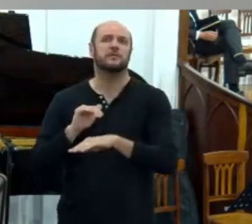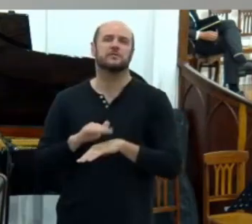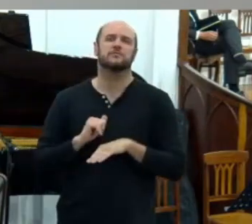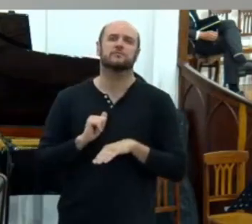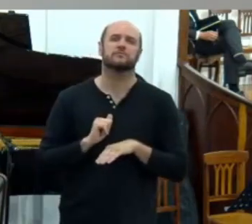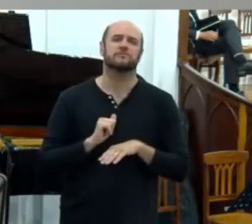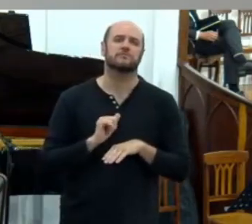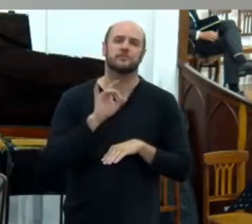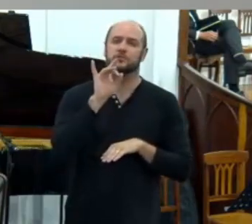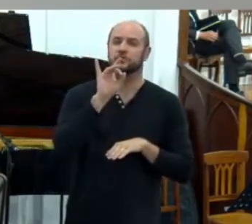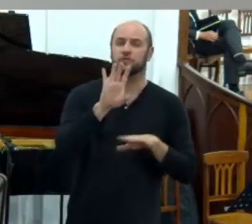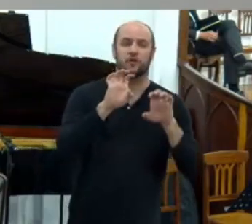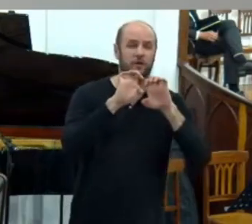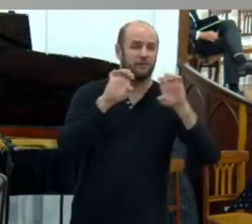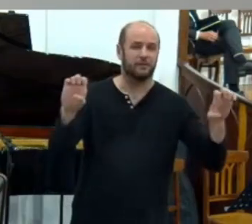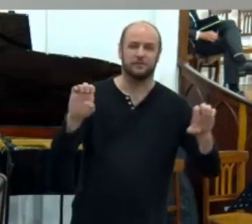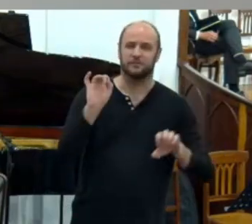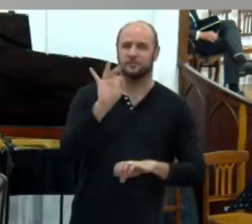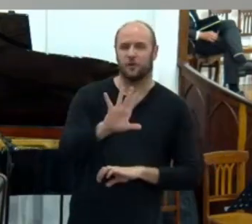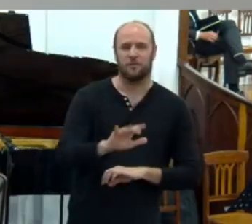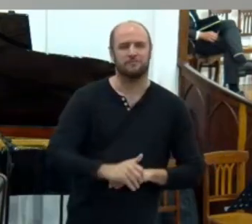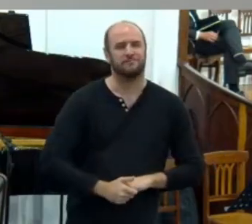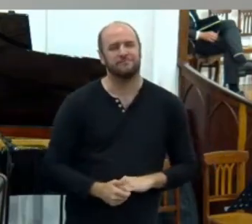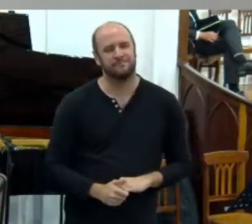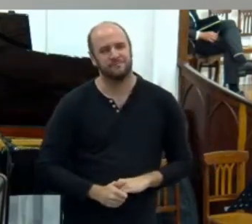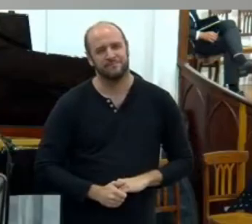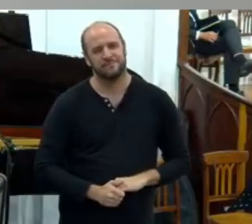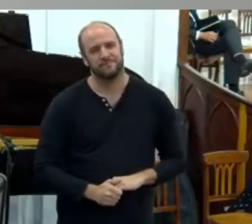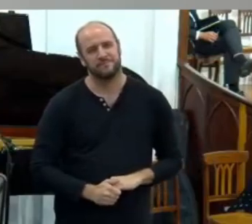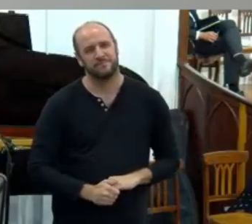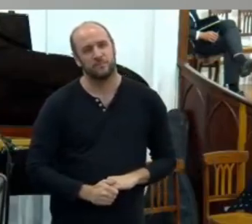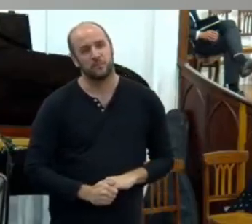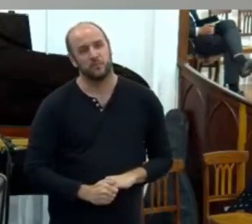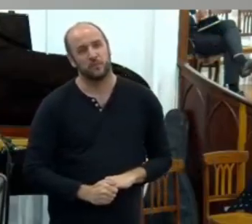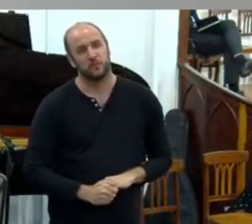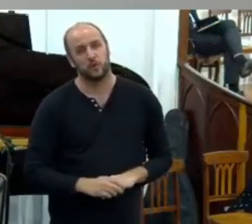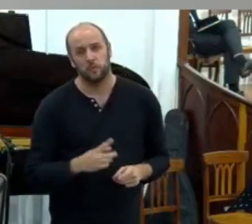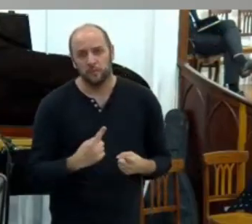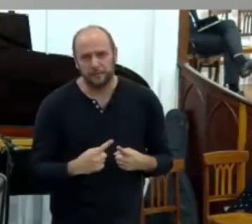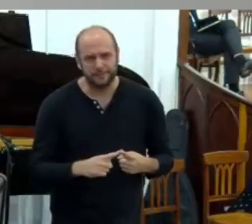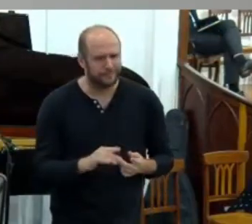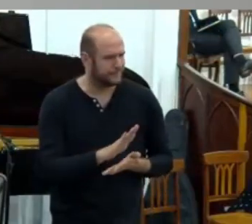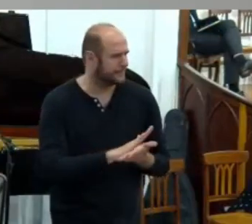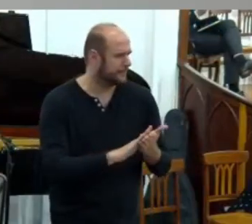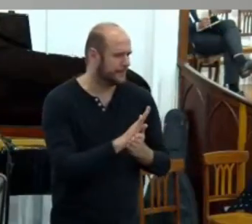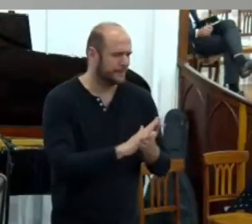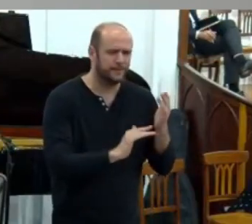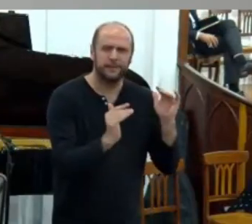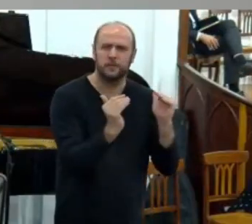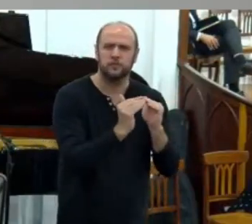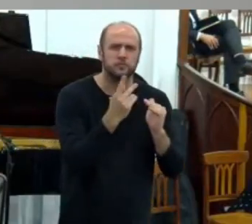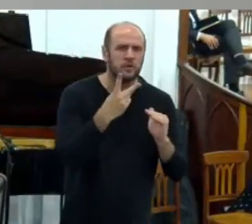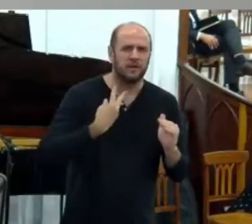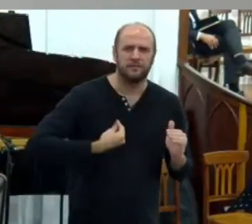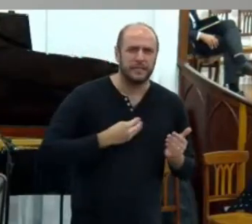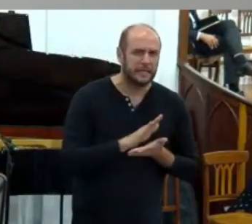o Evangelho pode fazer. Porque se absolutamente nada disso faz sentido para